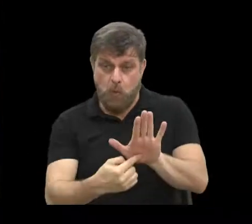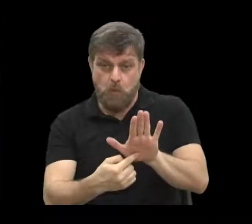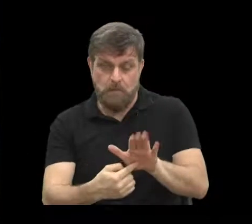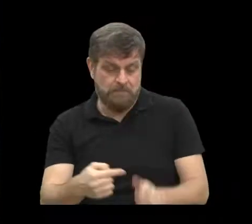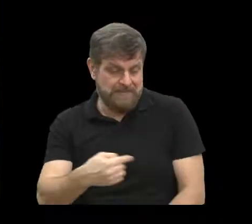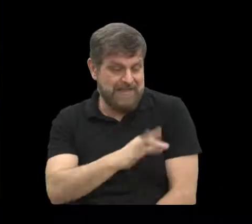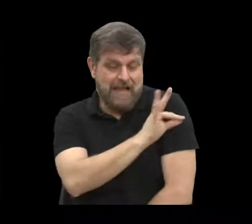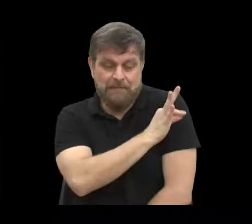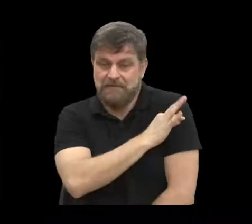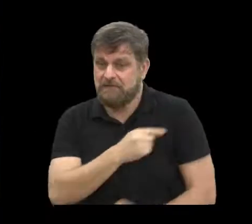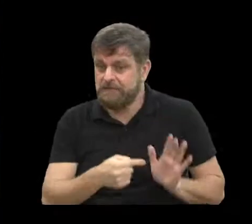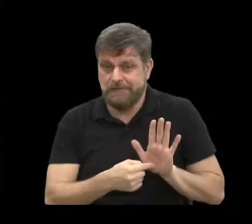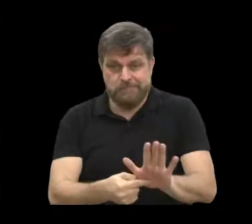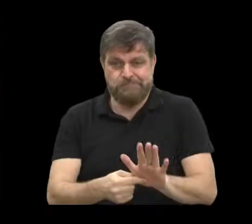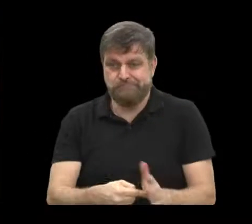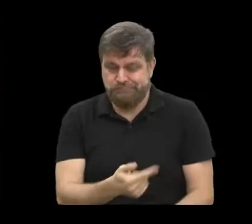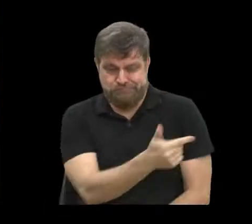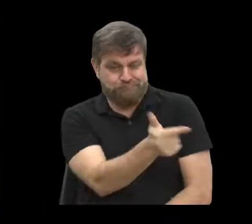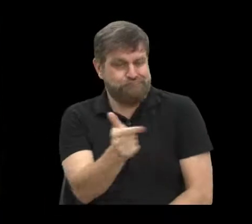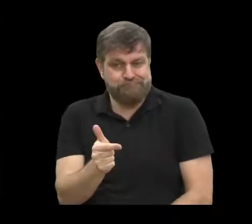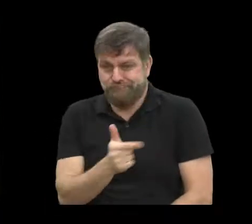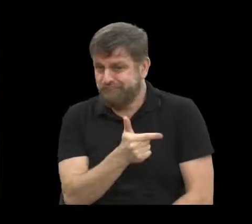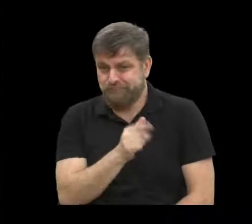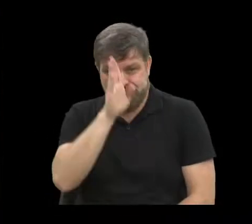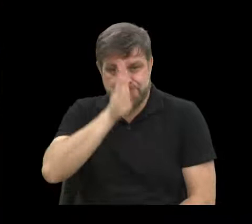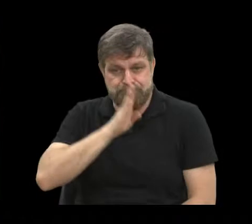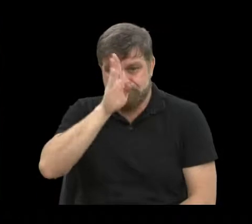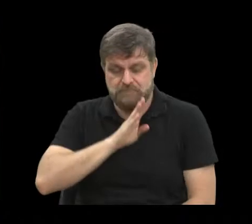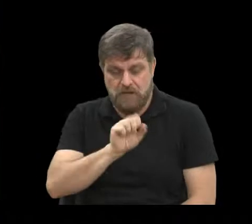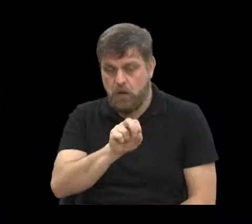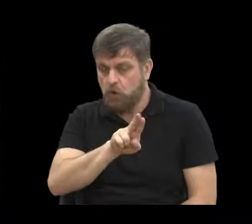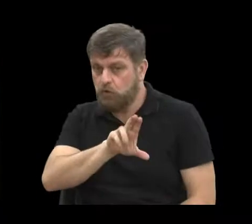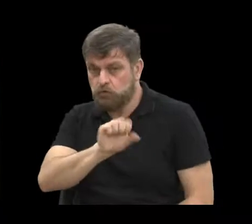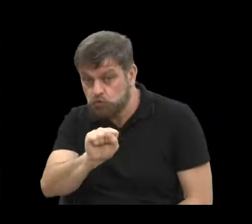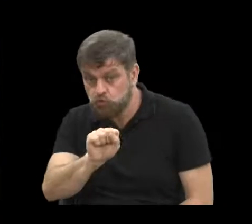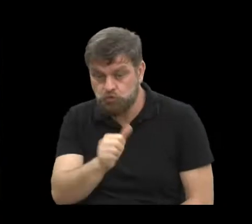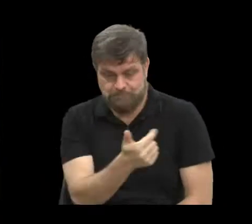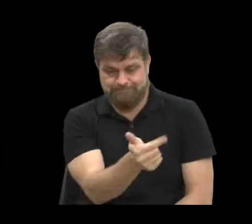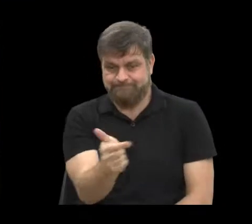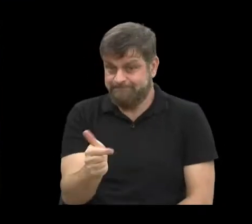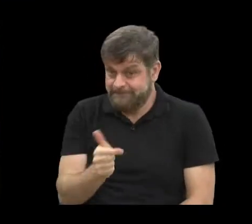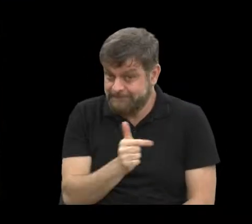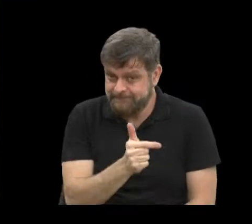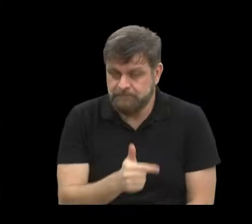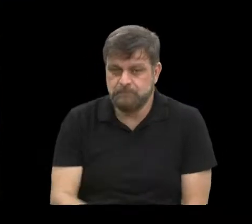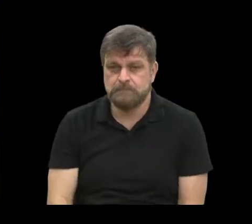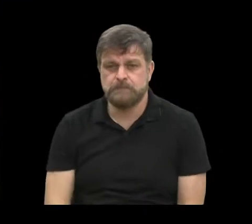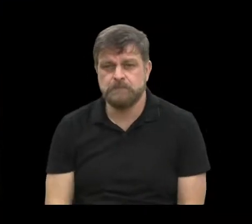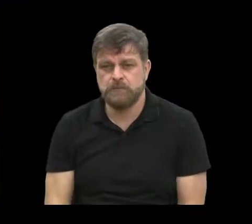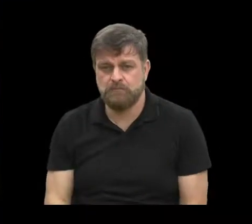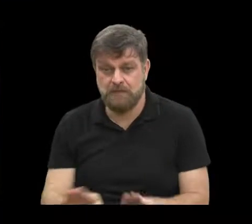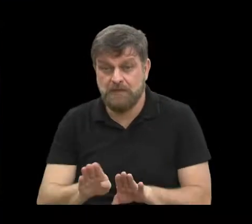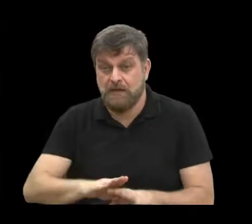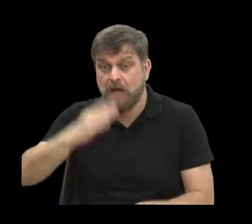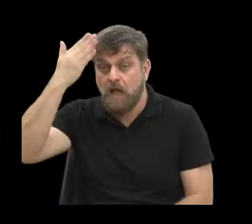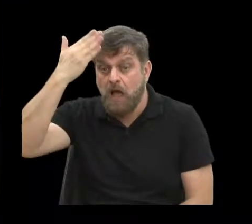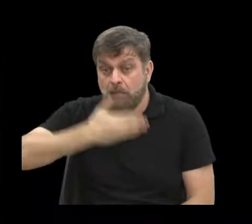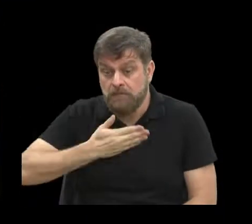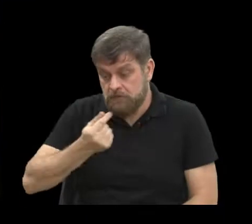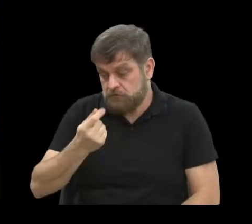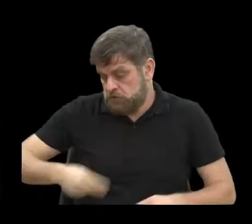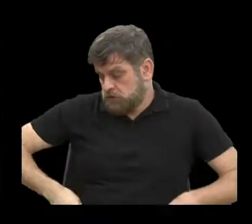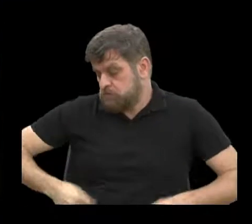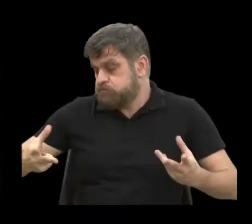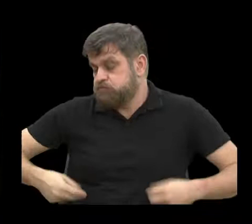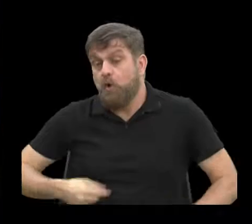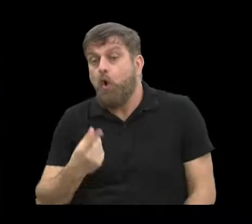não há isso fornecido pelo Estado, pelo SUS, ok? E a comprovação da despesa. Então,